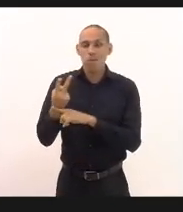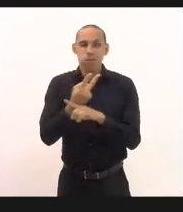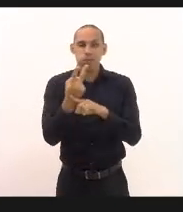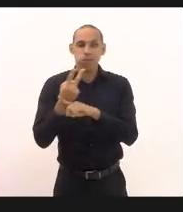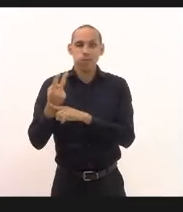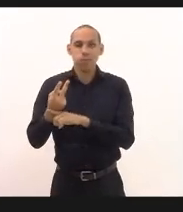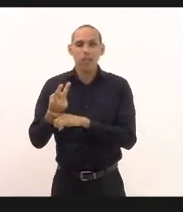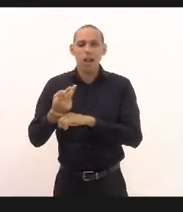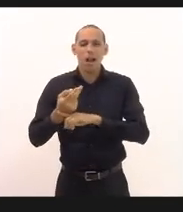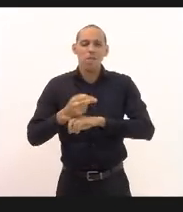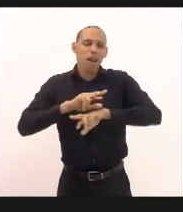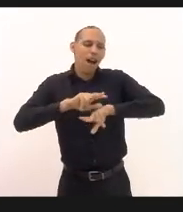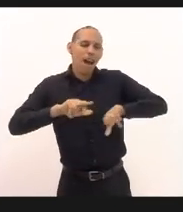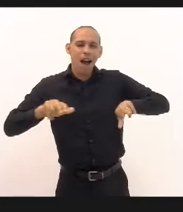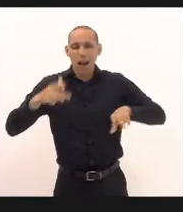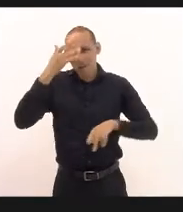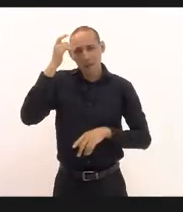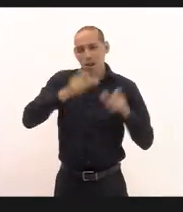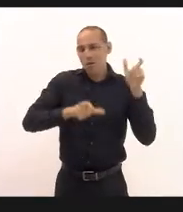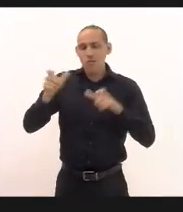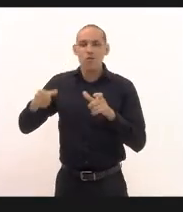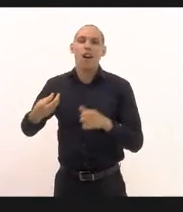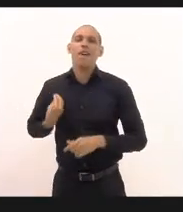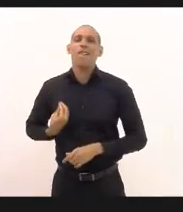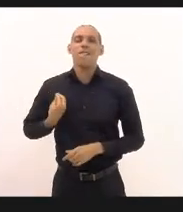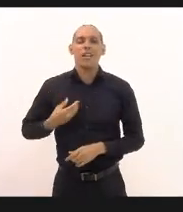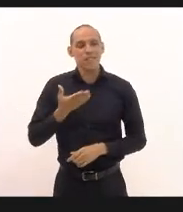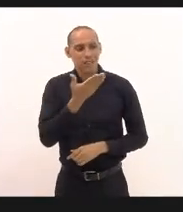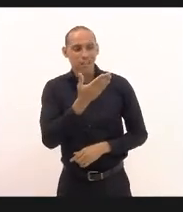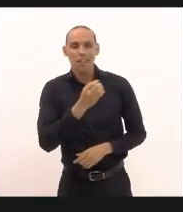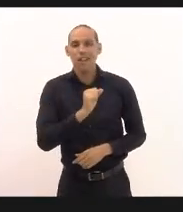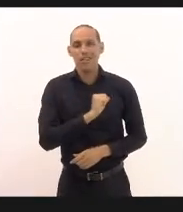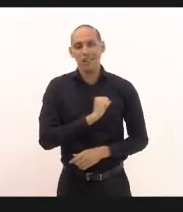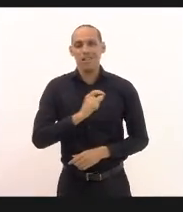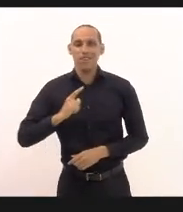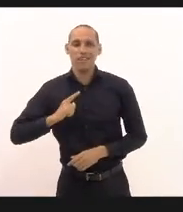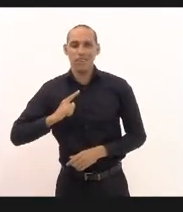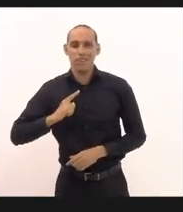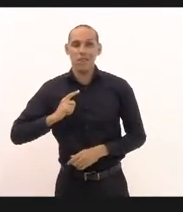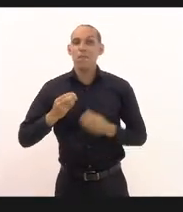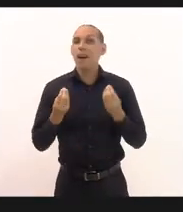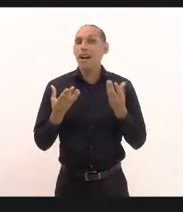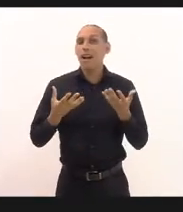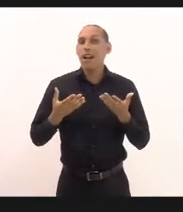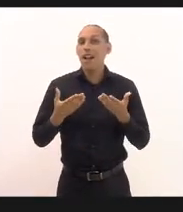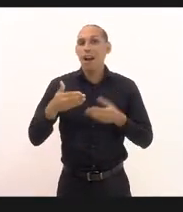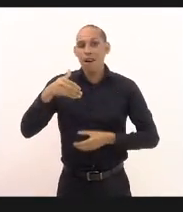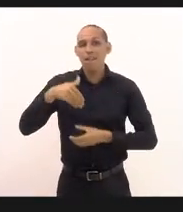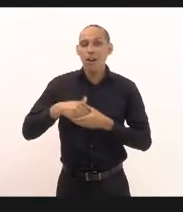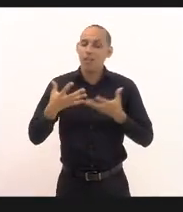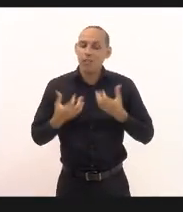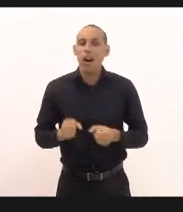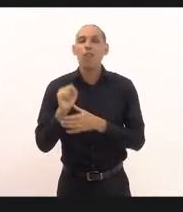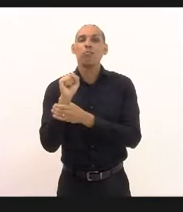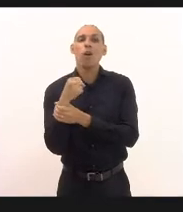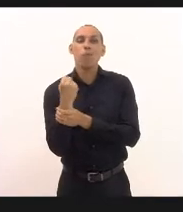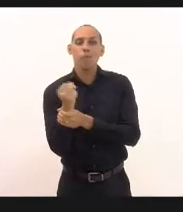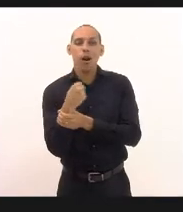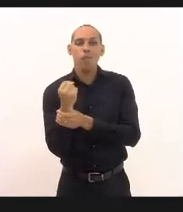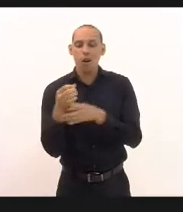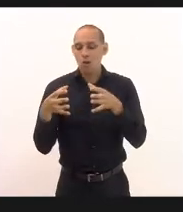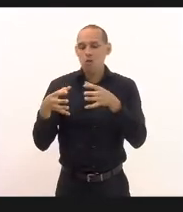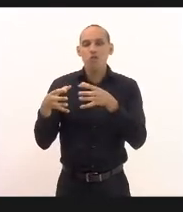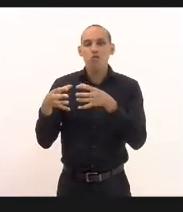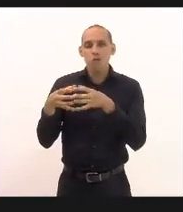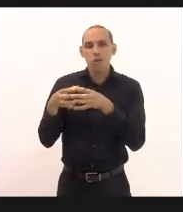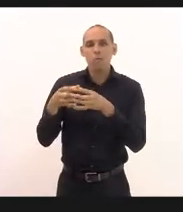diversos moradores, amigos de São Gonçalo, para que pudéssemos votar favorável ao tombamento do Clube Tamoios,